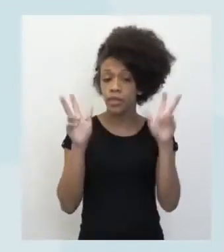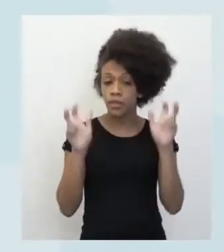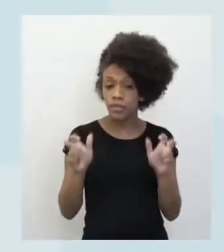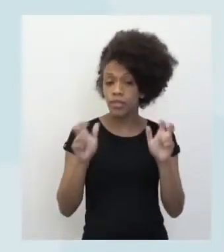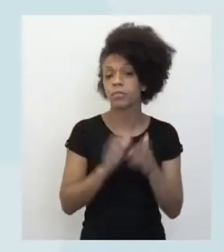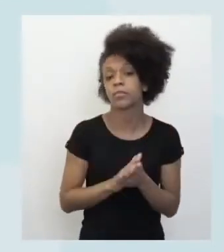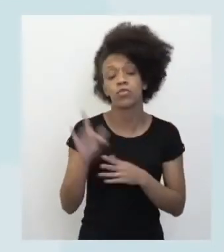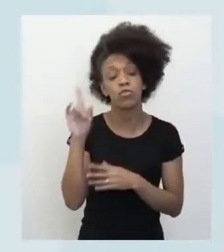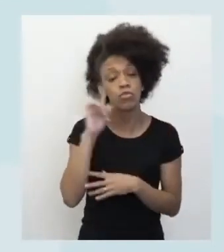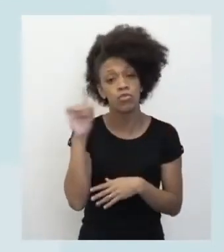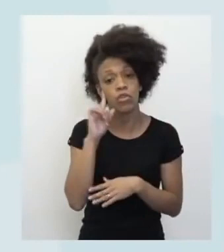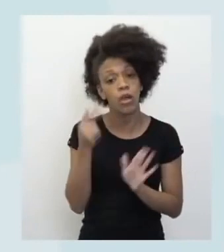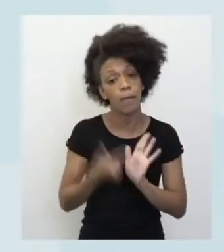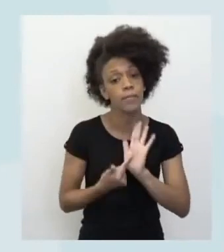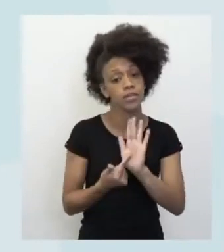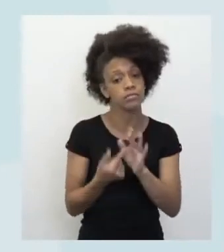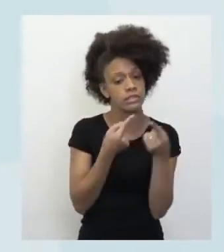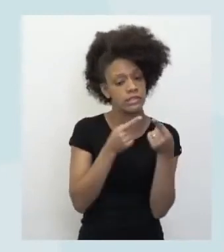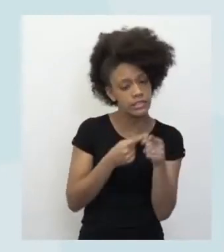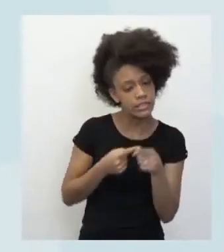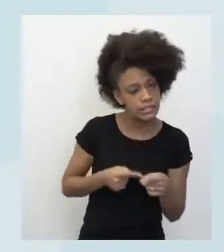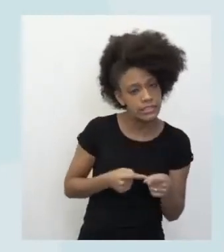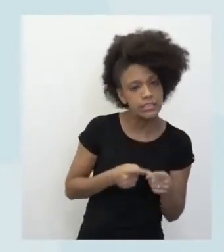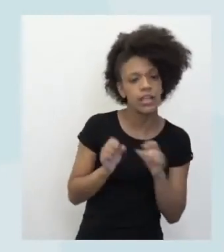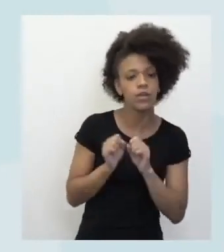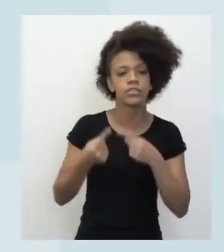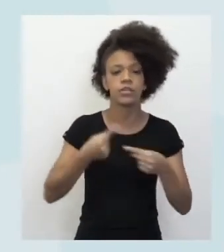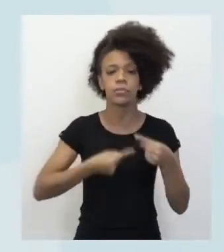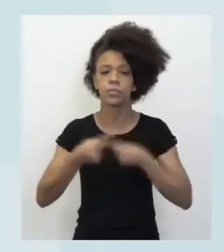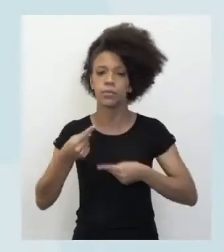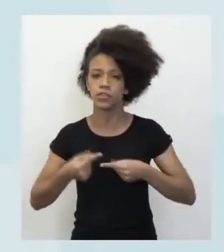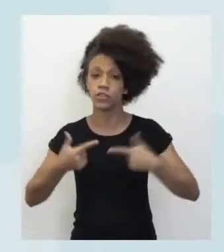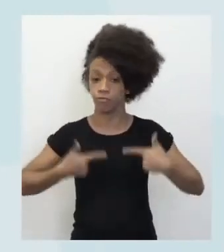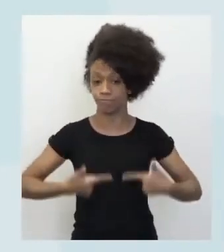do cotidiano, apresentando críticas ao sistema político e às